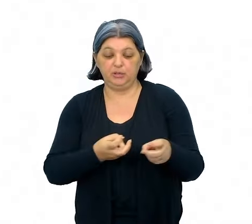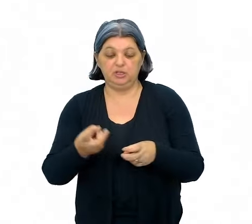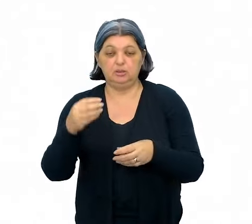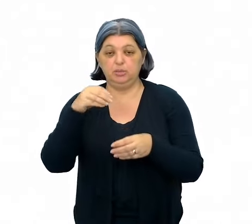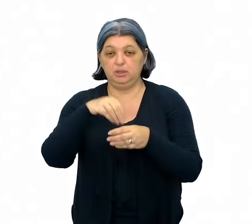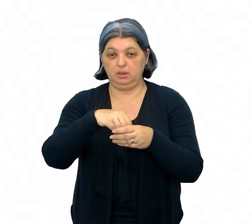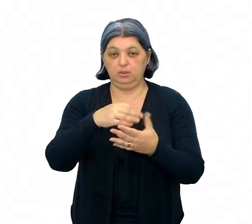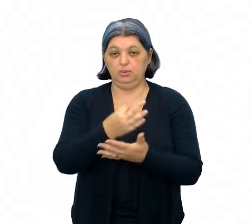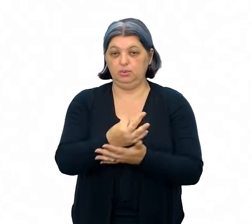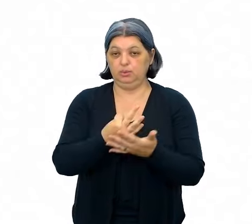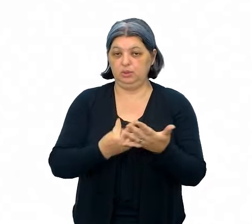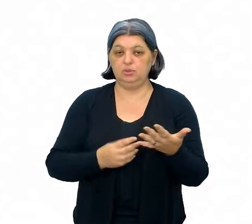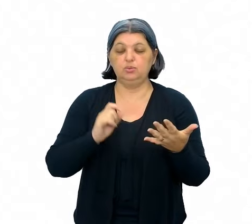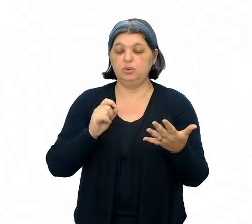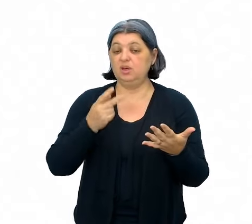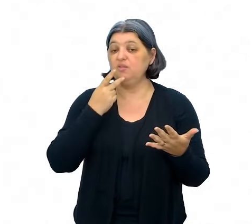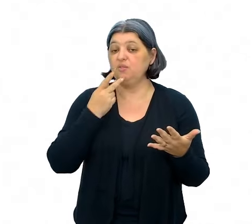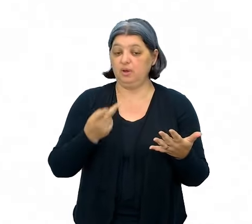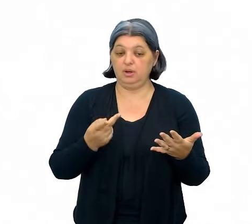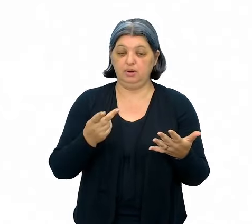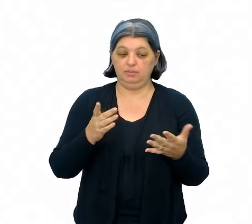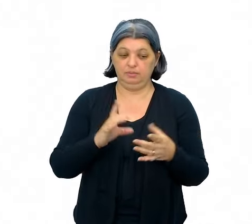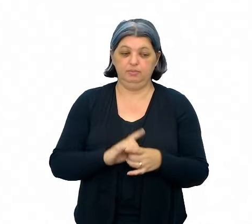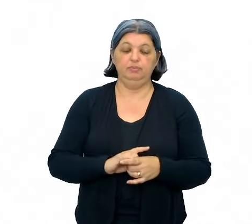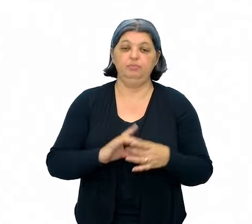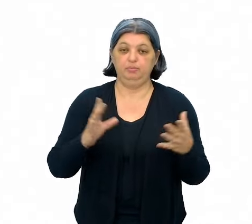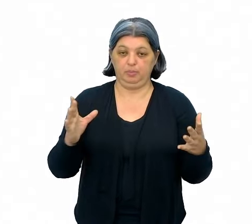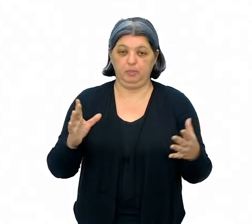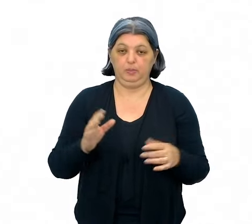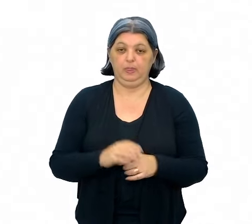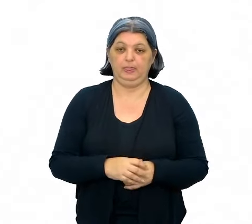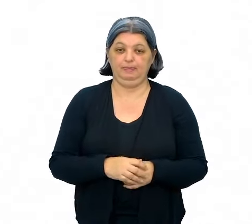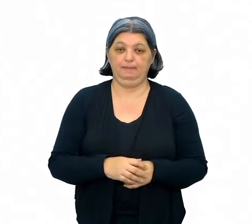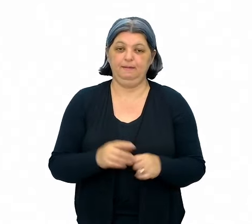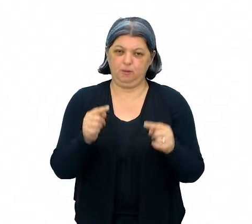que eles falam permite o